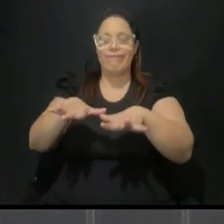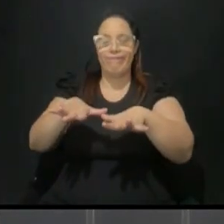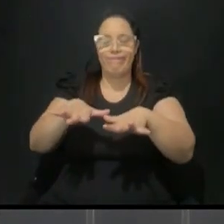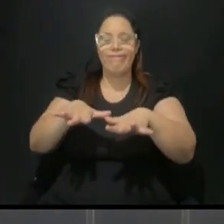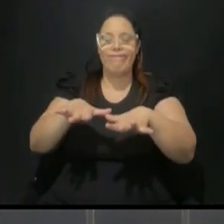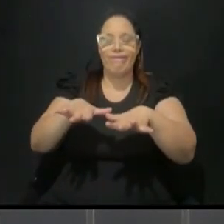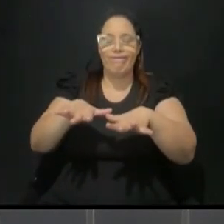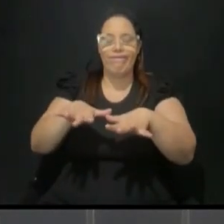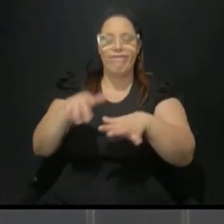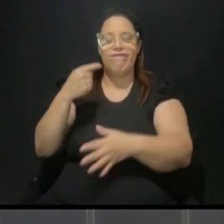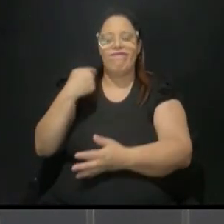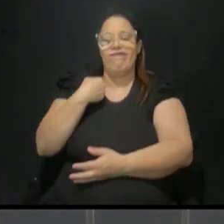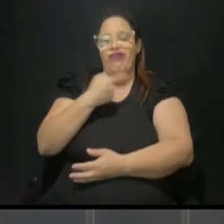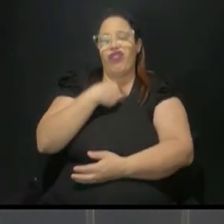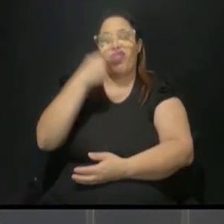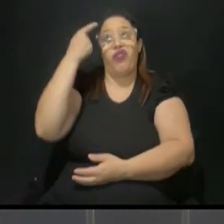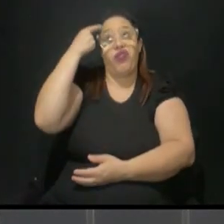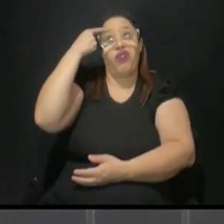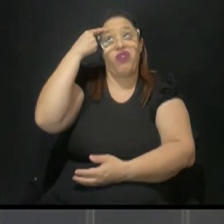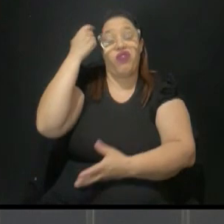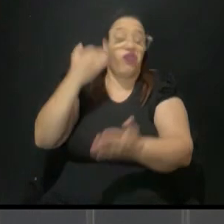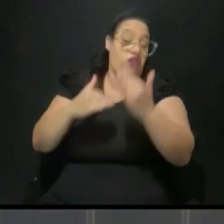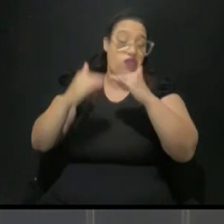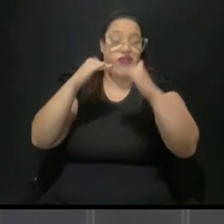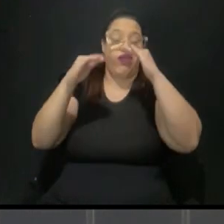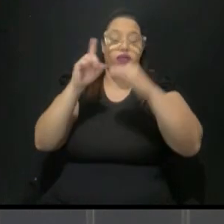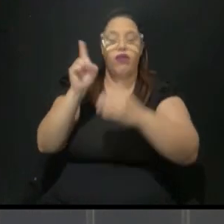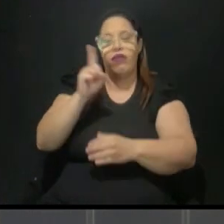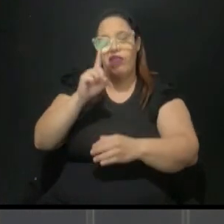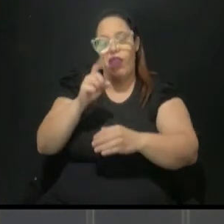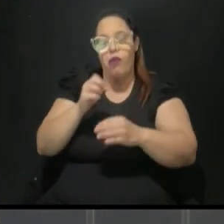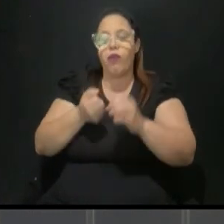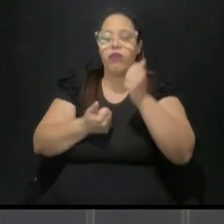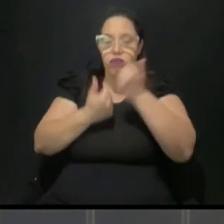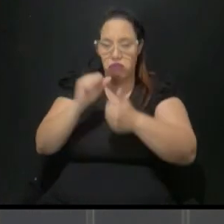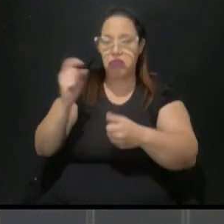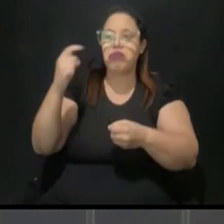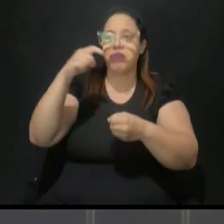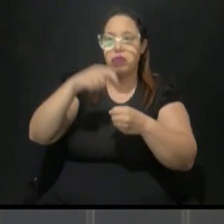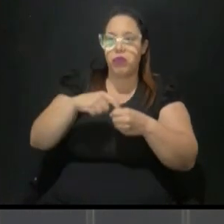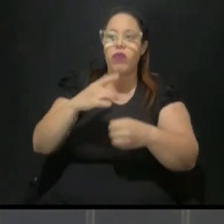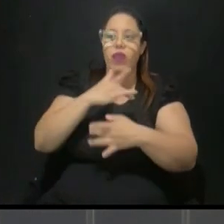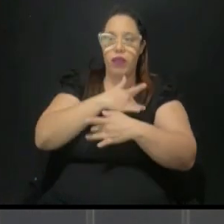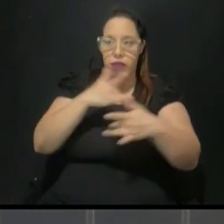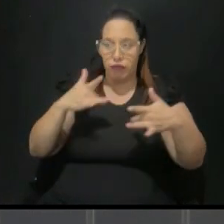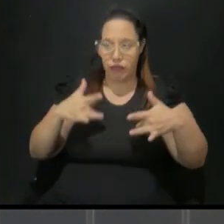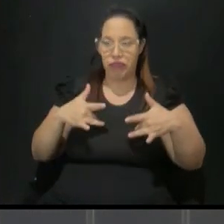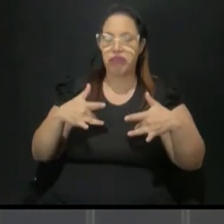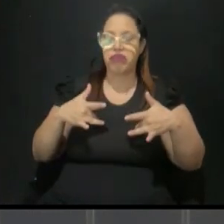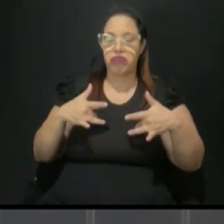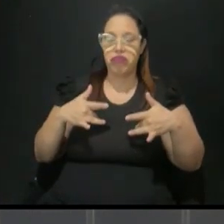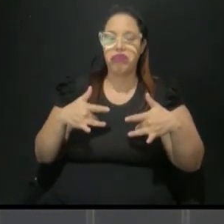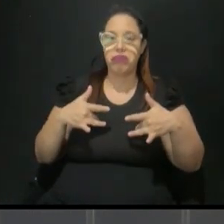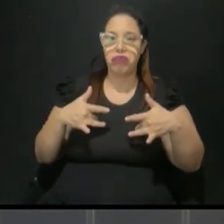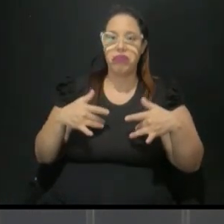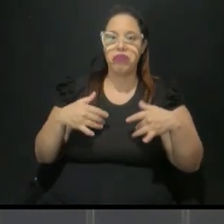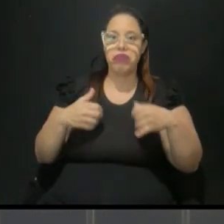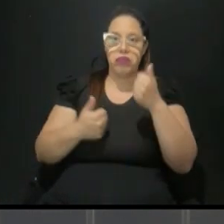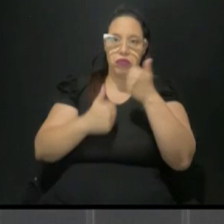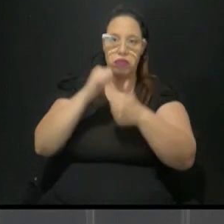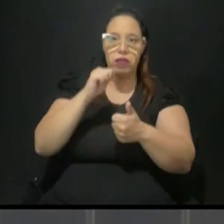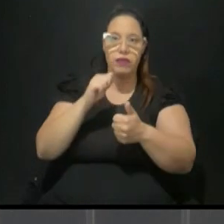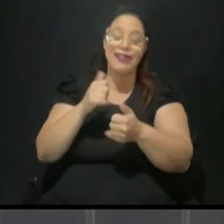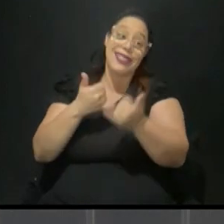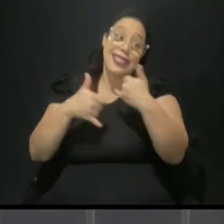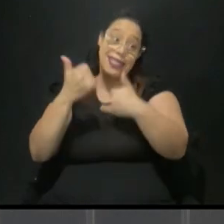só no esporte rendimento, mas um esporte voltado à saúde, um esporte voltado ao lazer, à